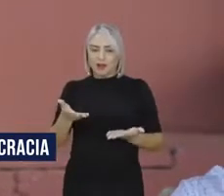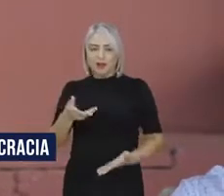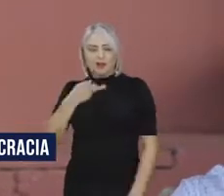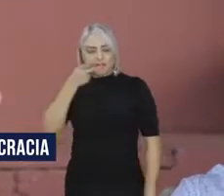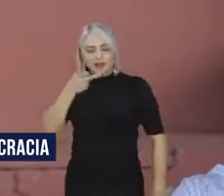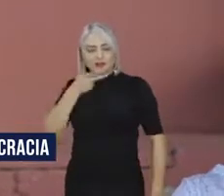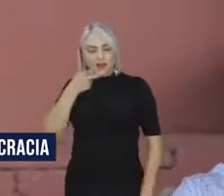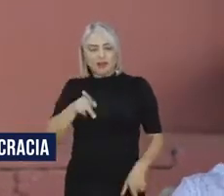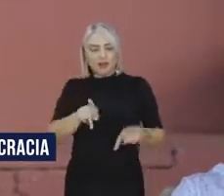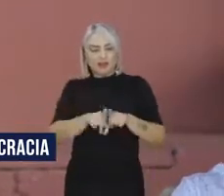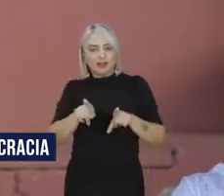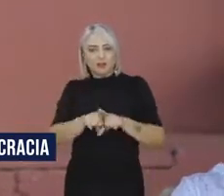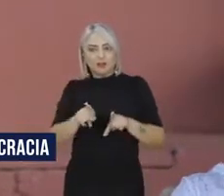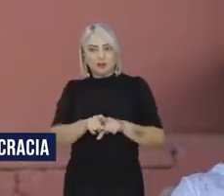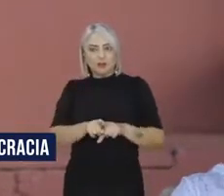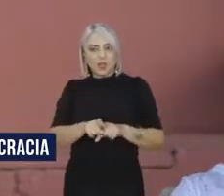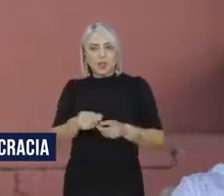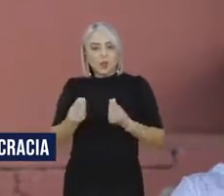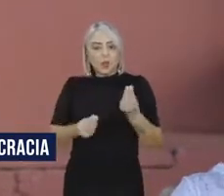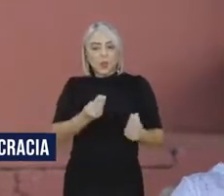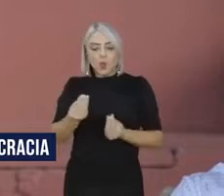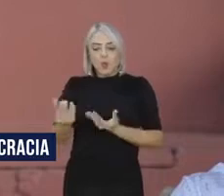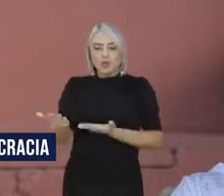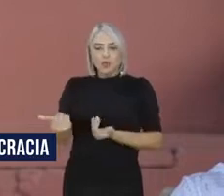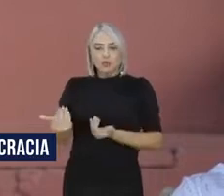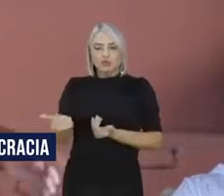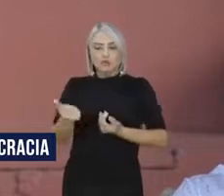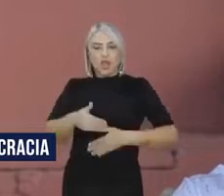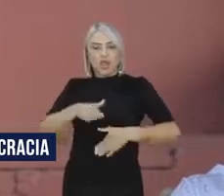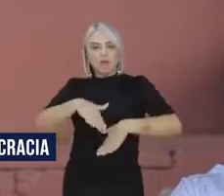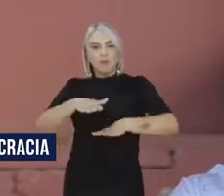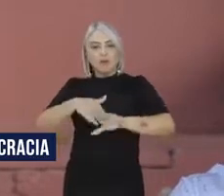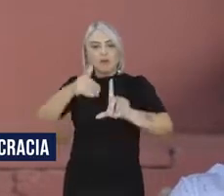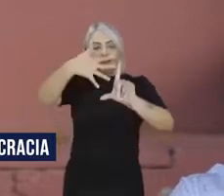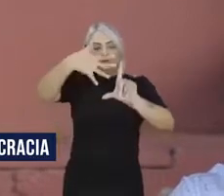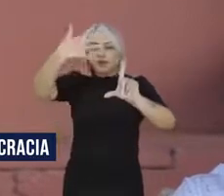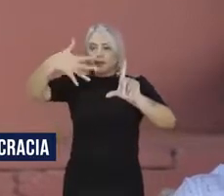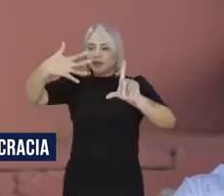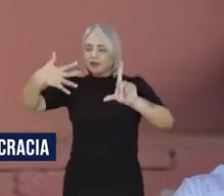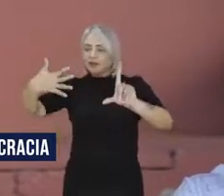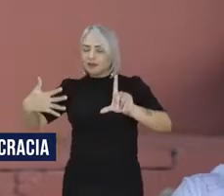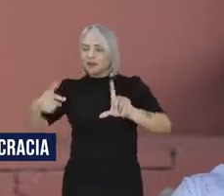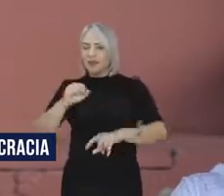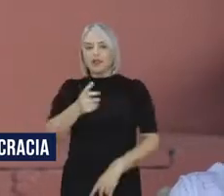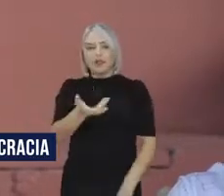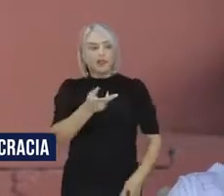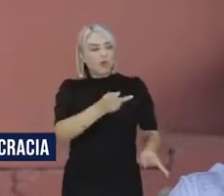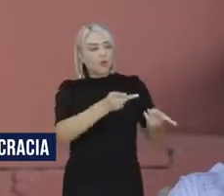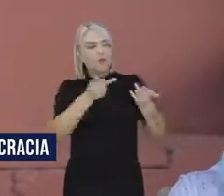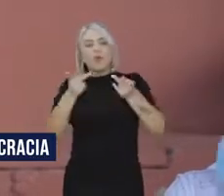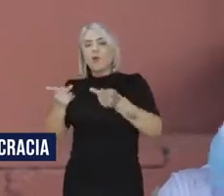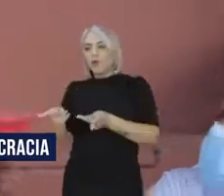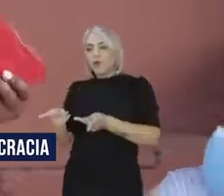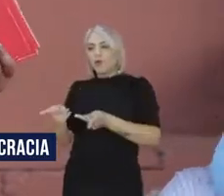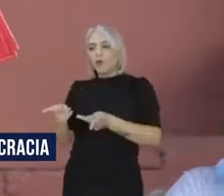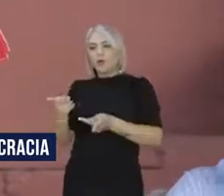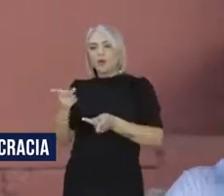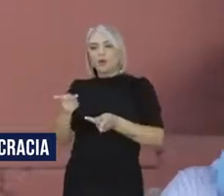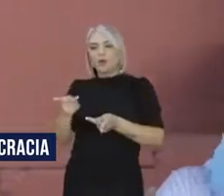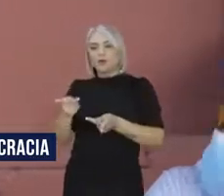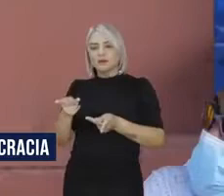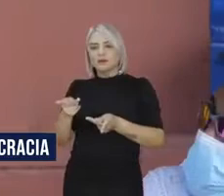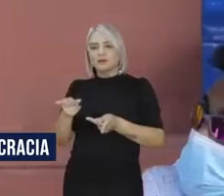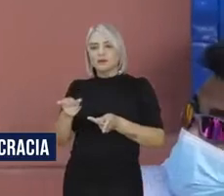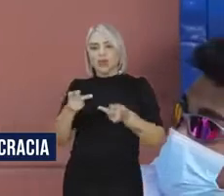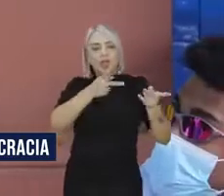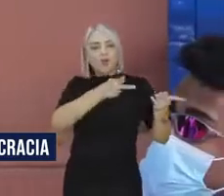a situação da juventude do movimento LGBT, eu quero chamar a... Era só um minuto. Eu quero chamar